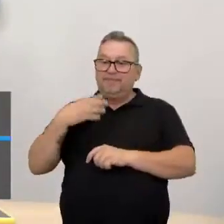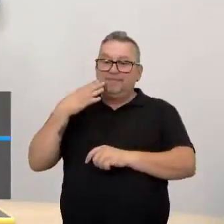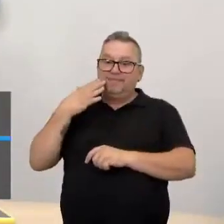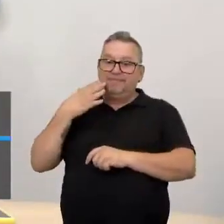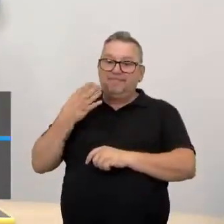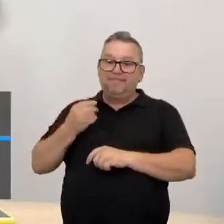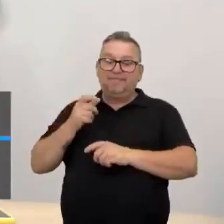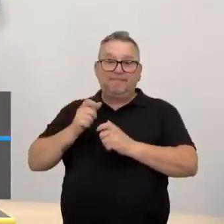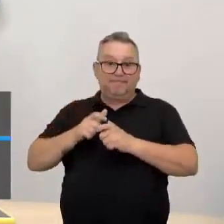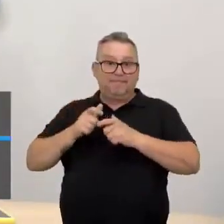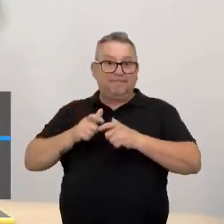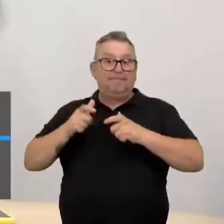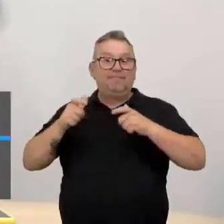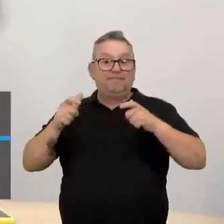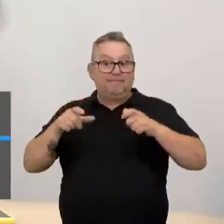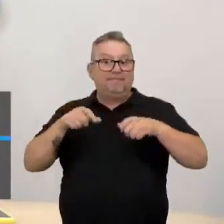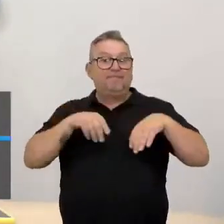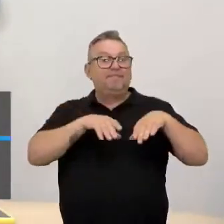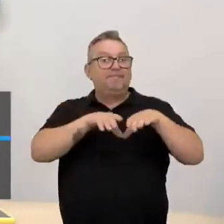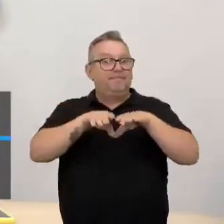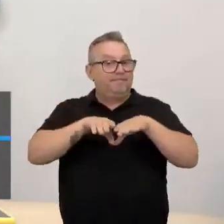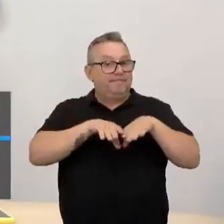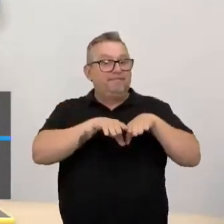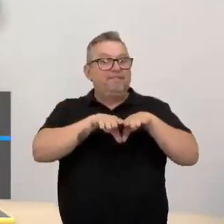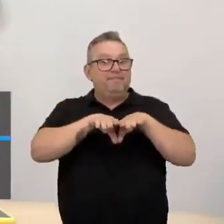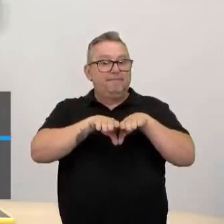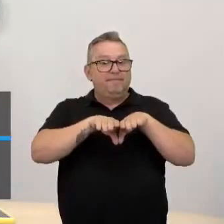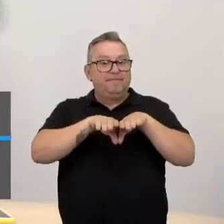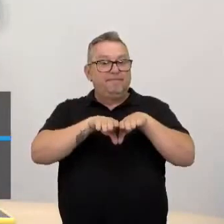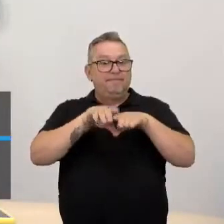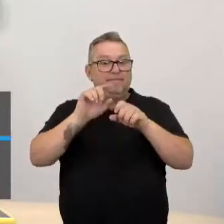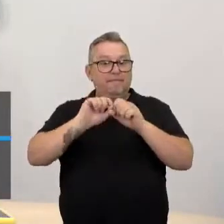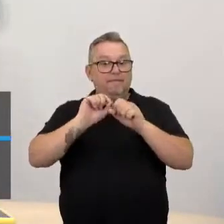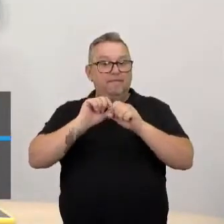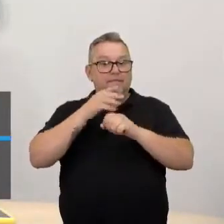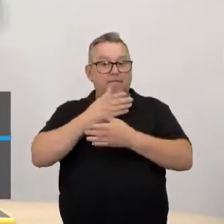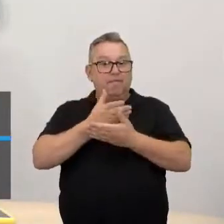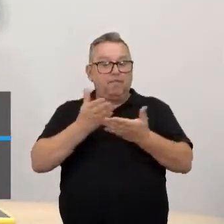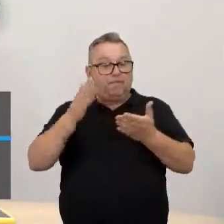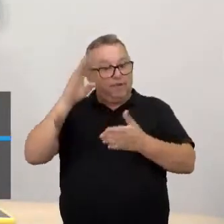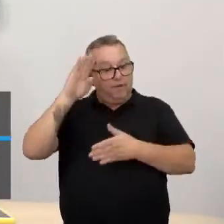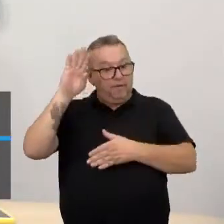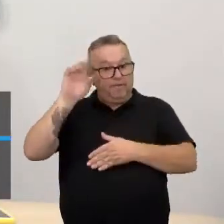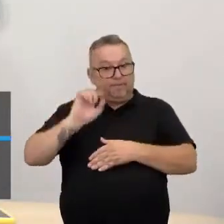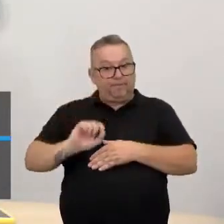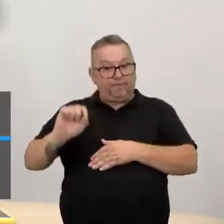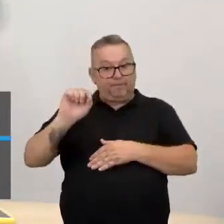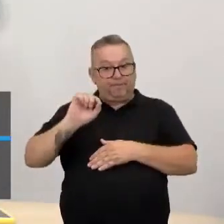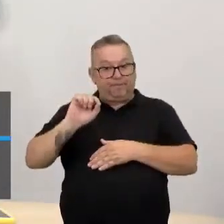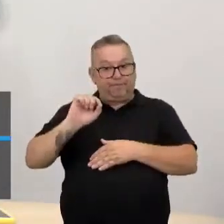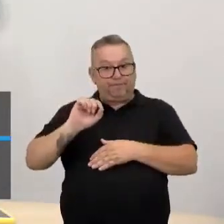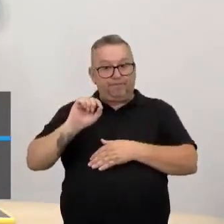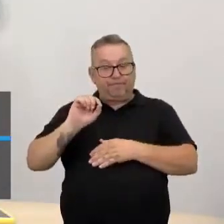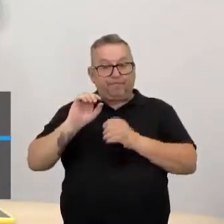muito elevado pelos padrões, né, que são destacados aí, principalmente aí pela ONU, né, da Organização das